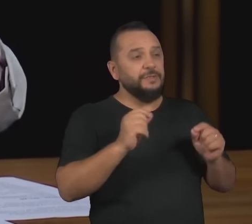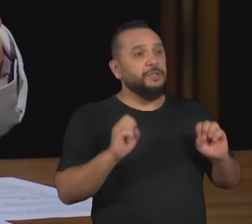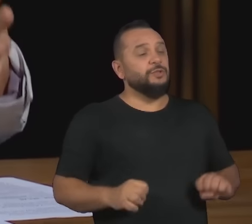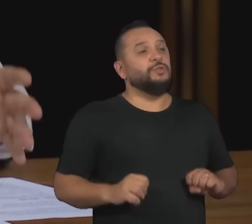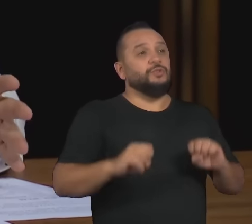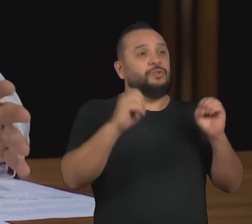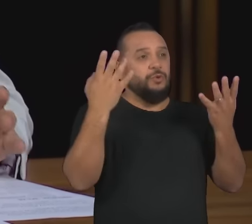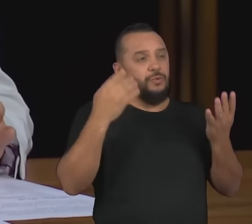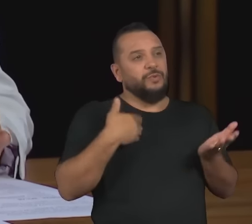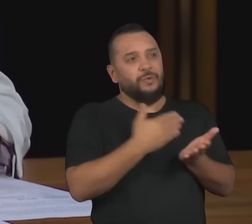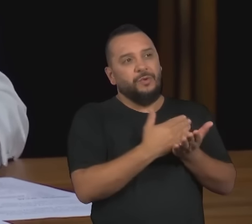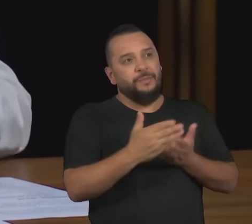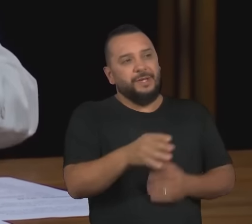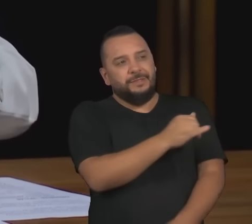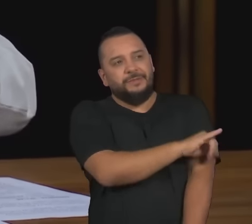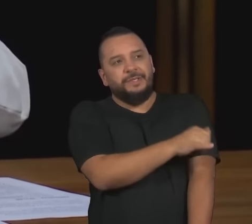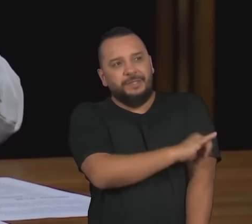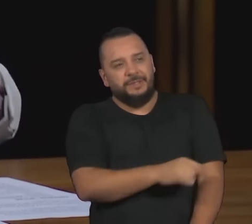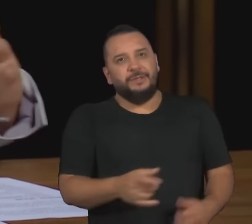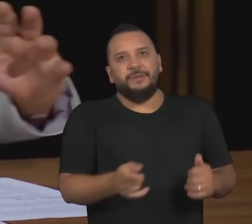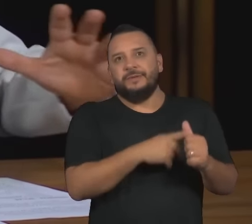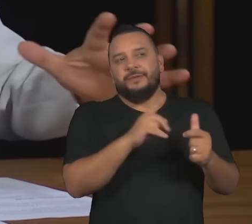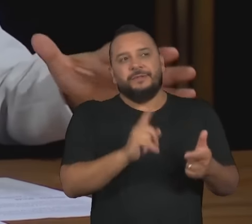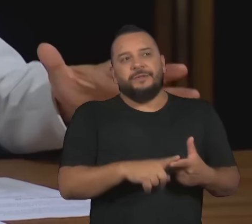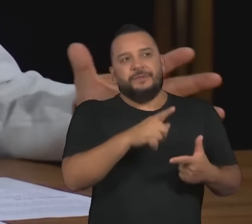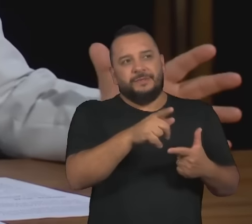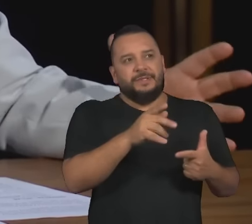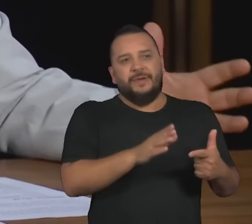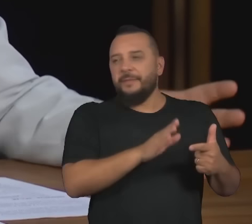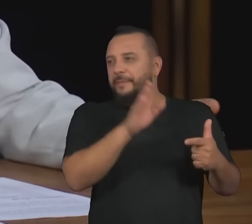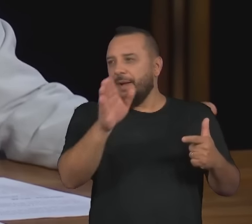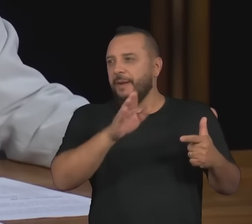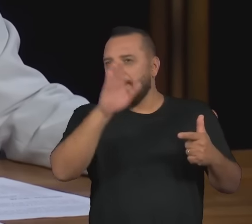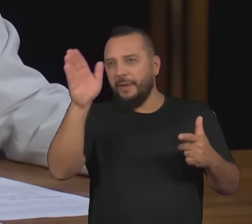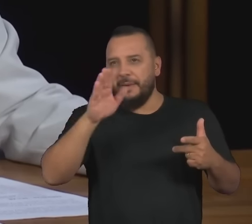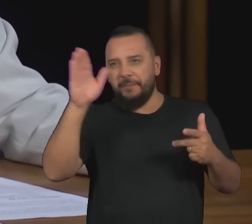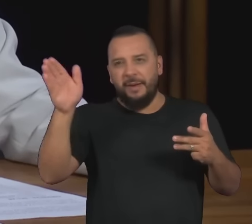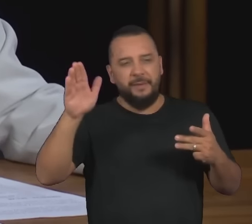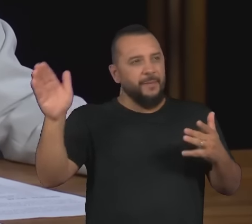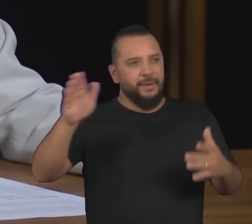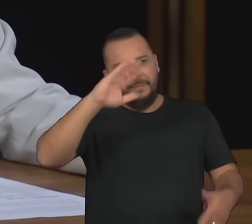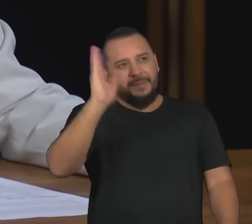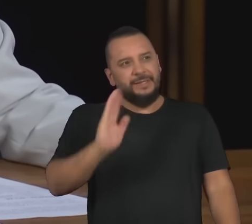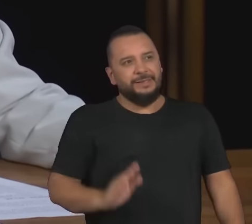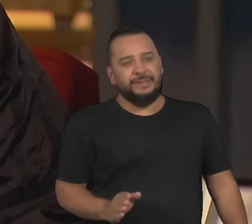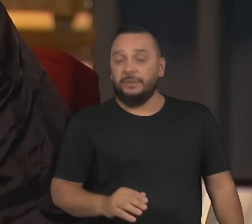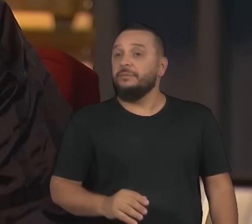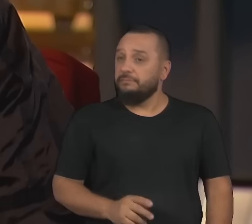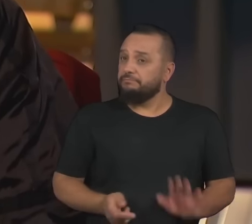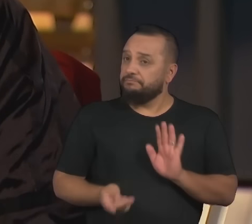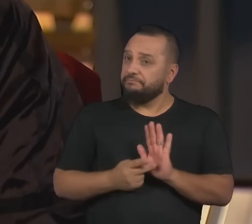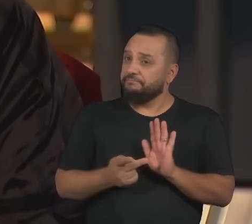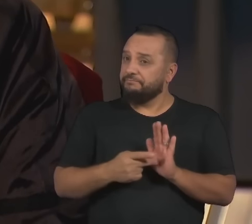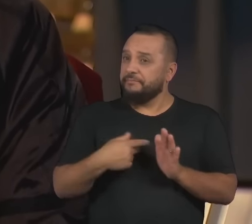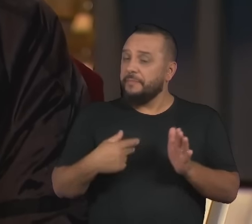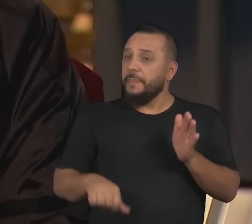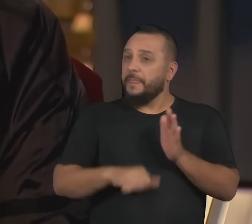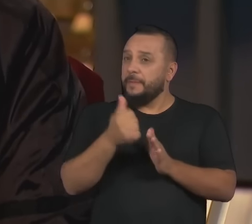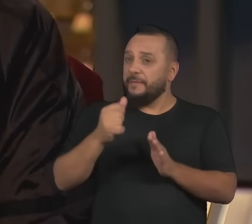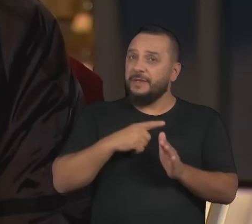que começa pelo Rio, deve avançar e abraçar este país. E pela primeira vez eu lanço